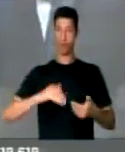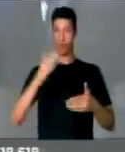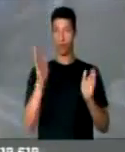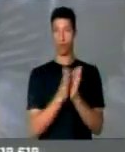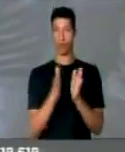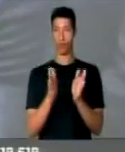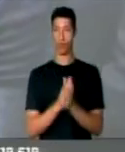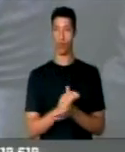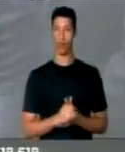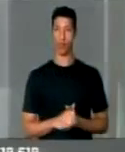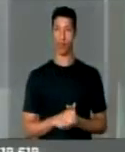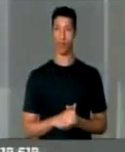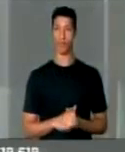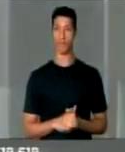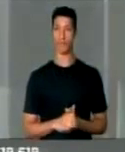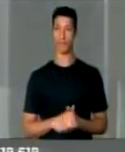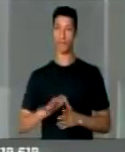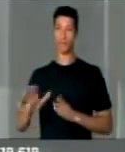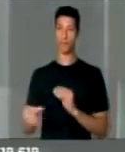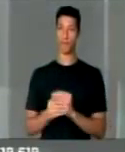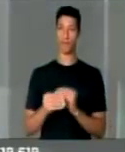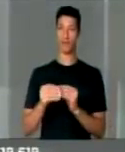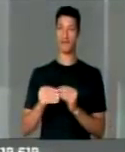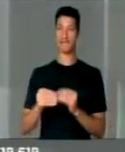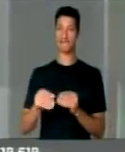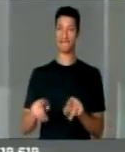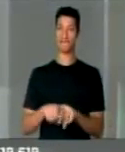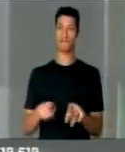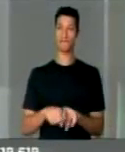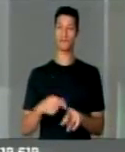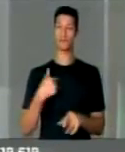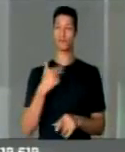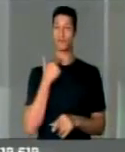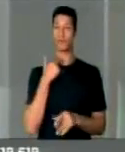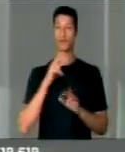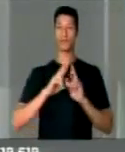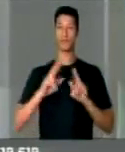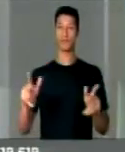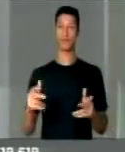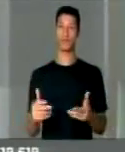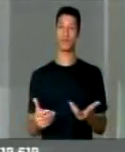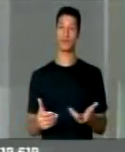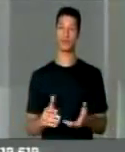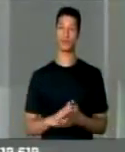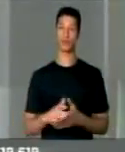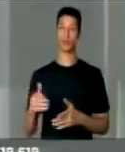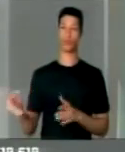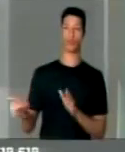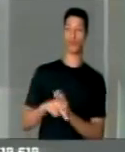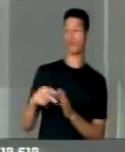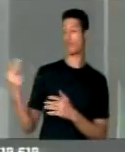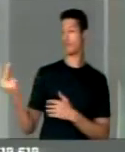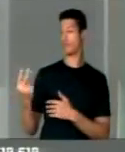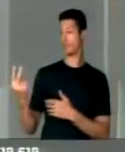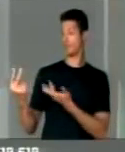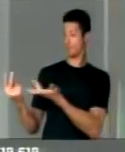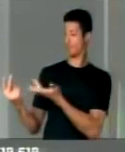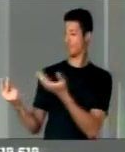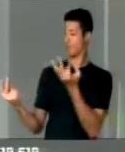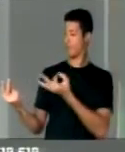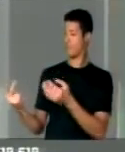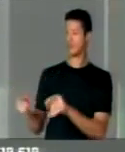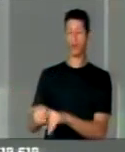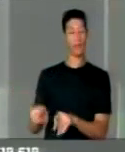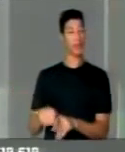Meus parabéns. Eu agradeço, incorporo os dois à parte, e não poderia ser diferente vindo de Vossas